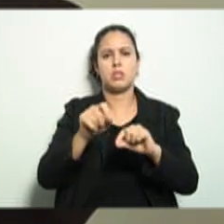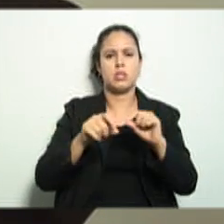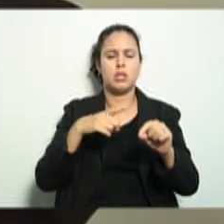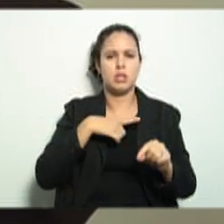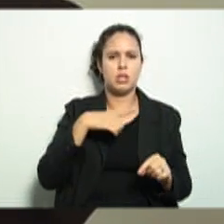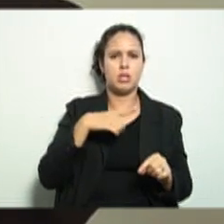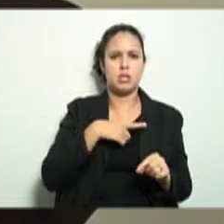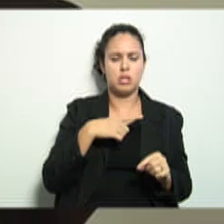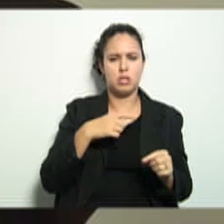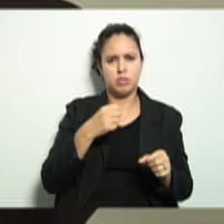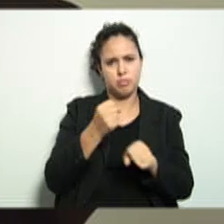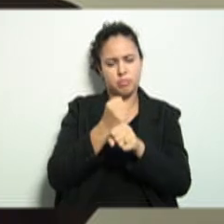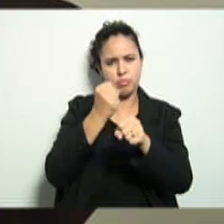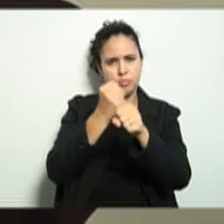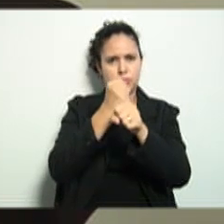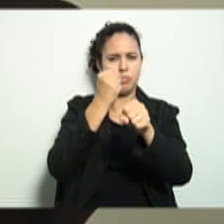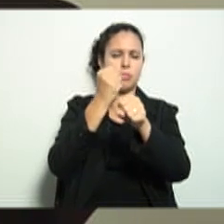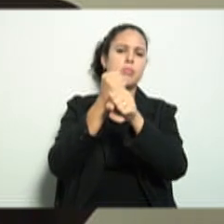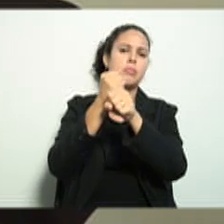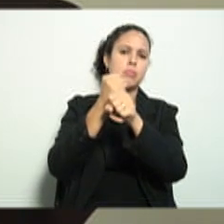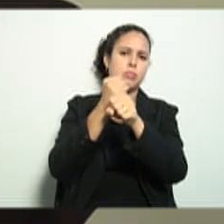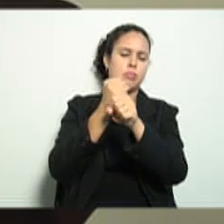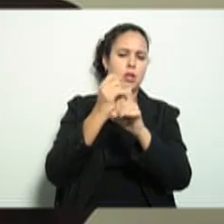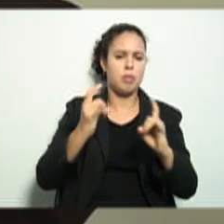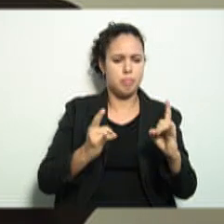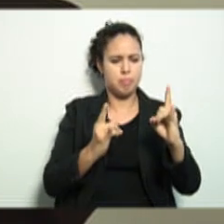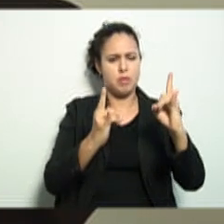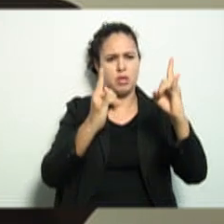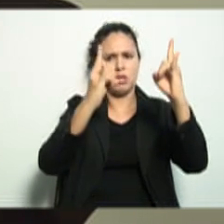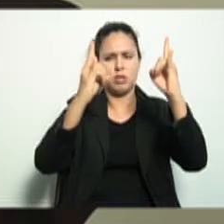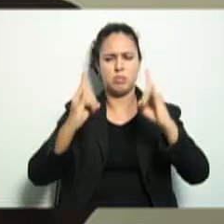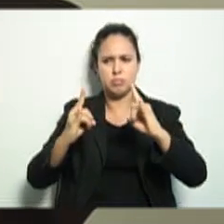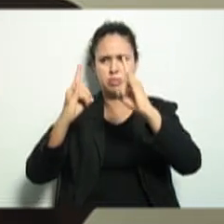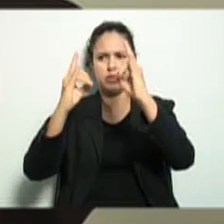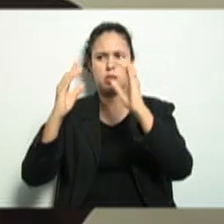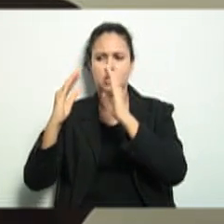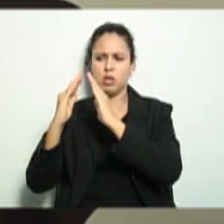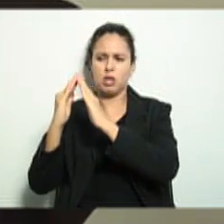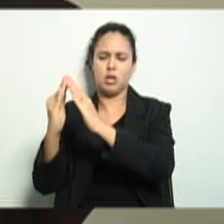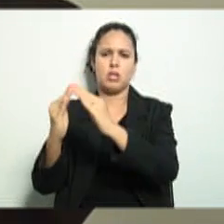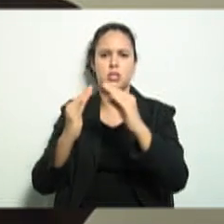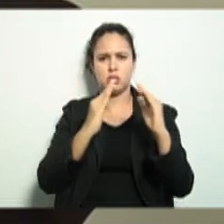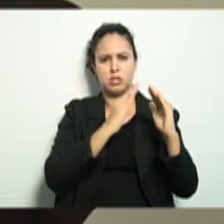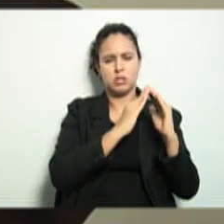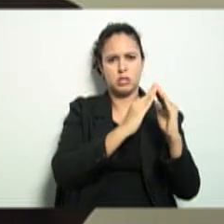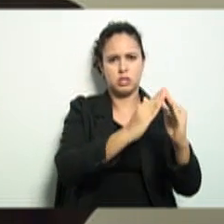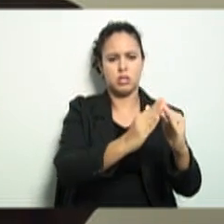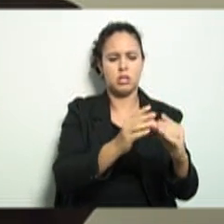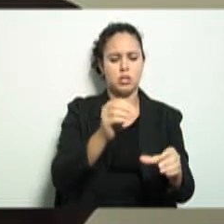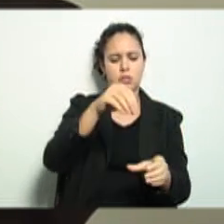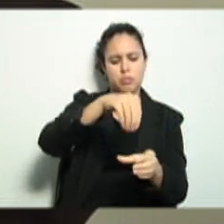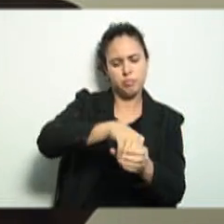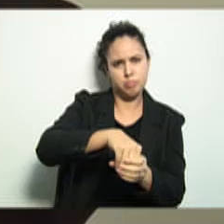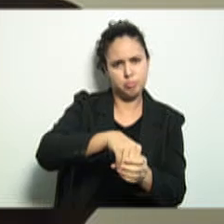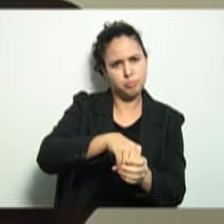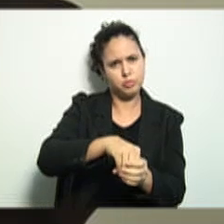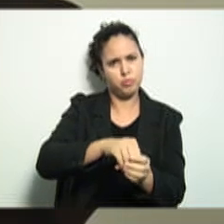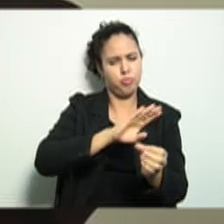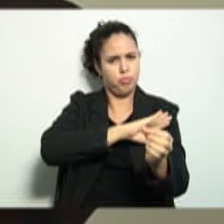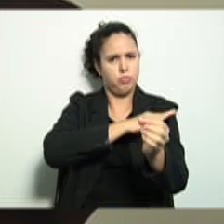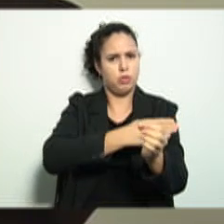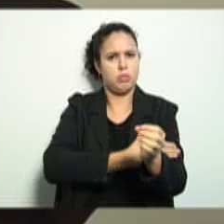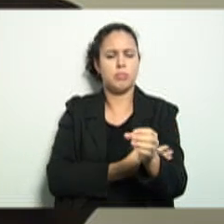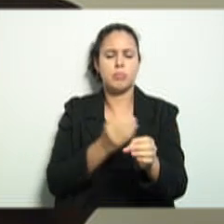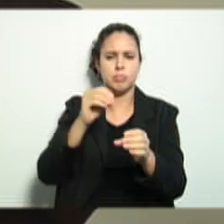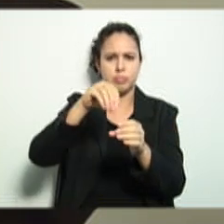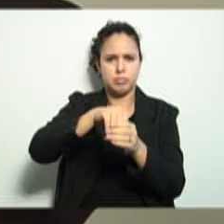a construção civil como um setor forte dentro da economia. Ela está